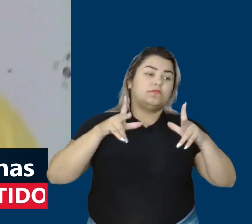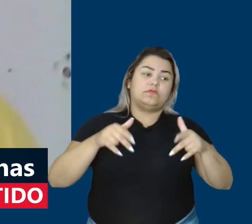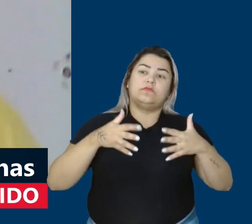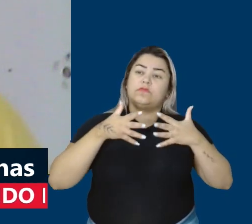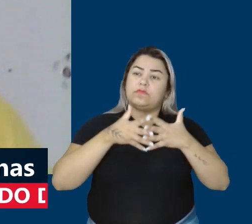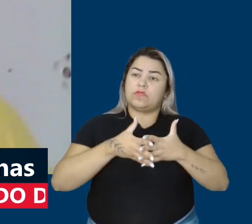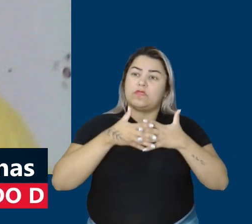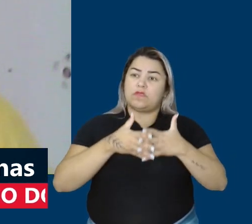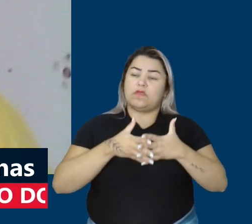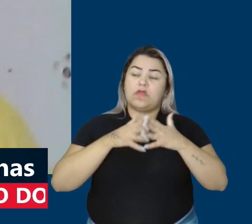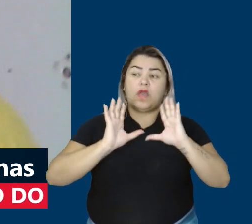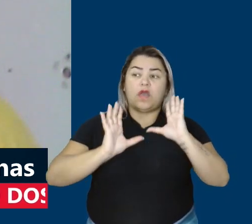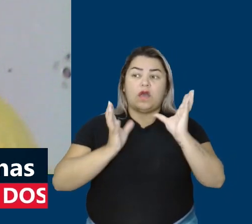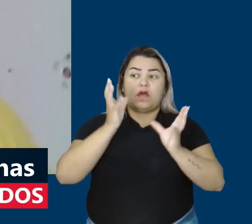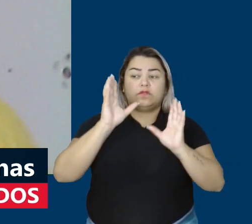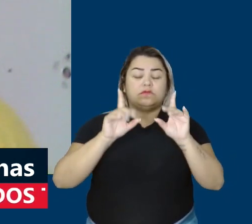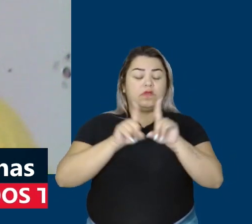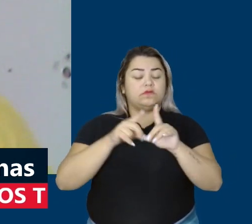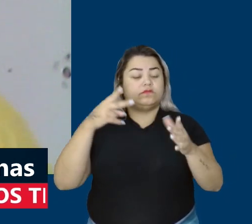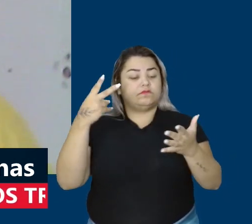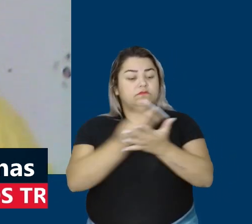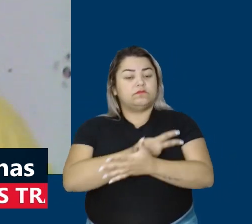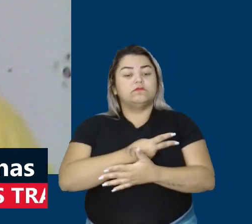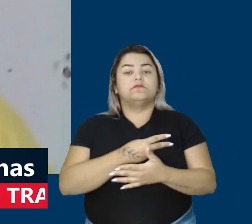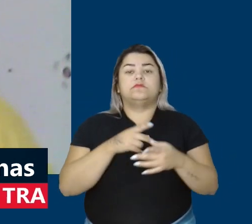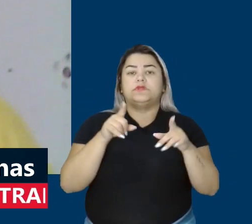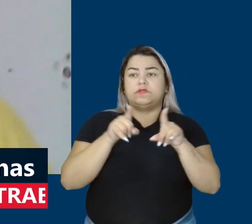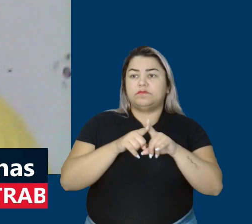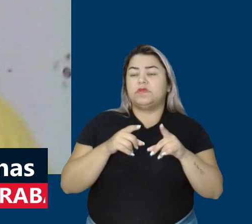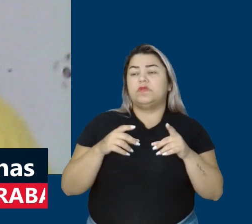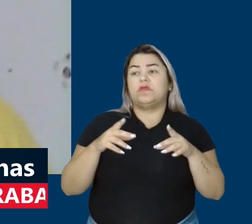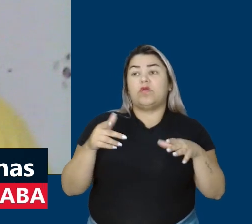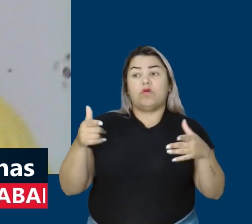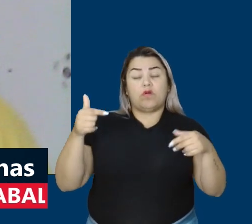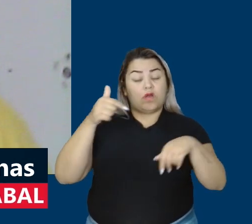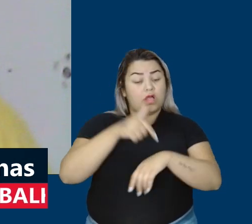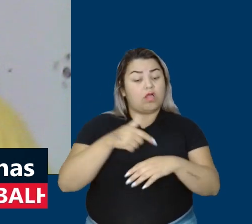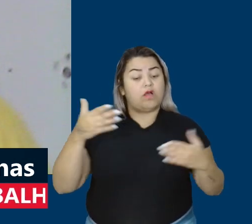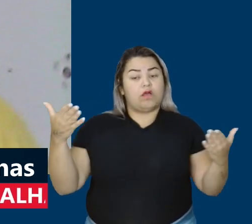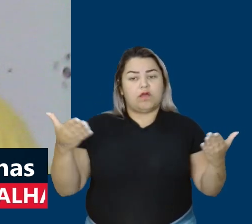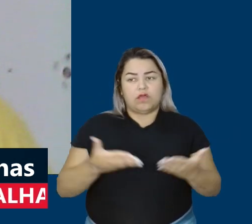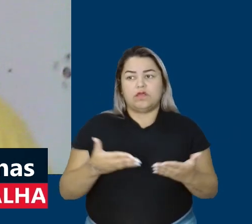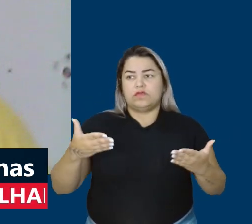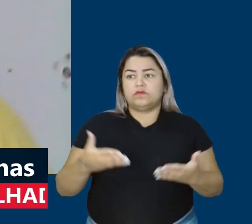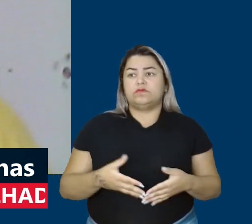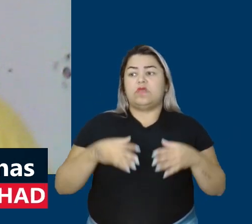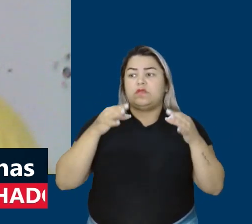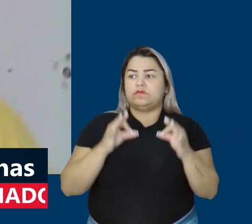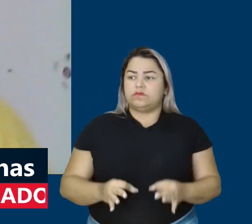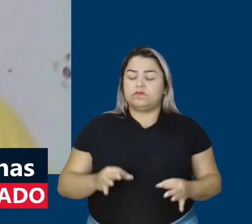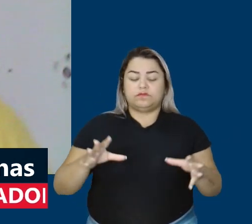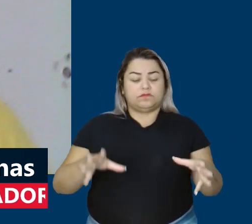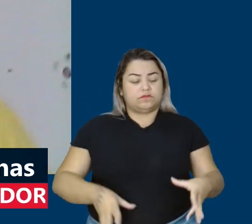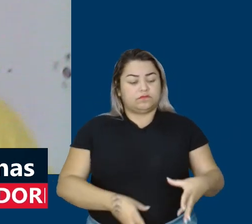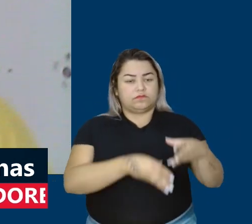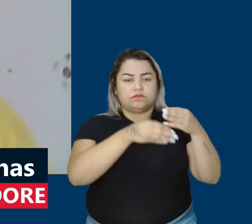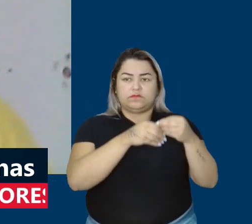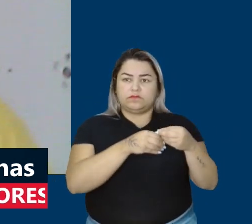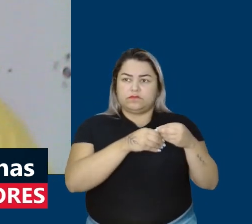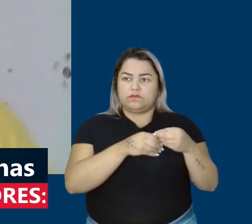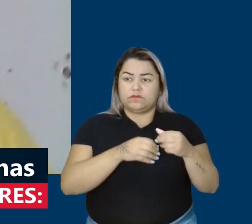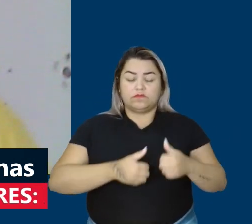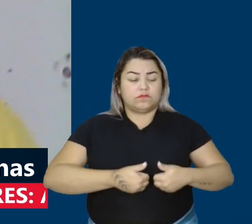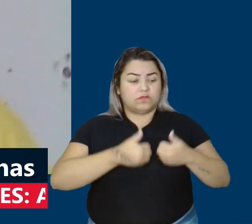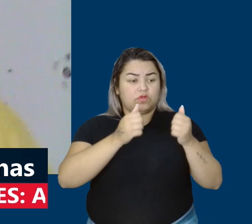tendo, eu acho que é o momento ideal para que a gente consiga implantar e emplacar,